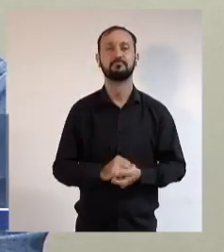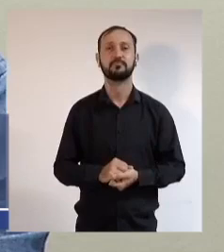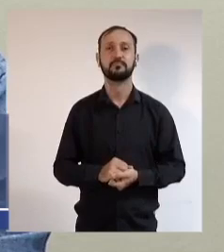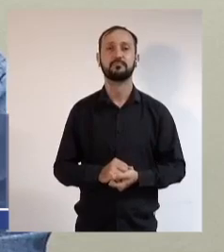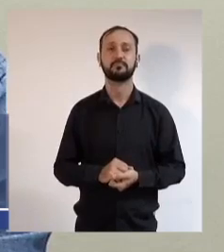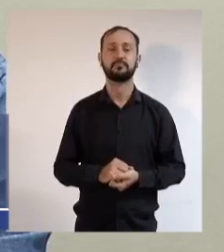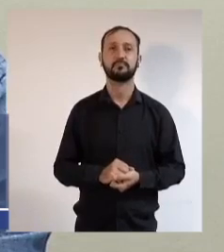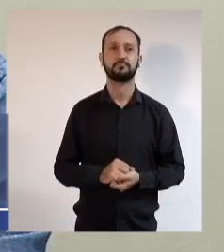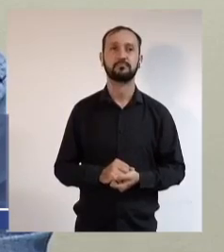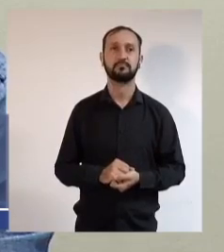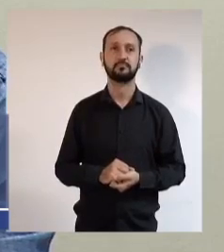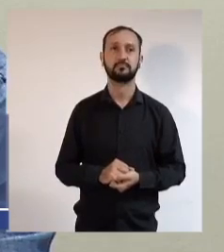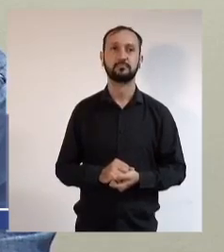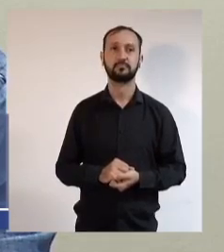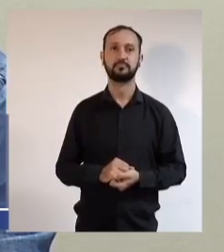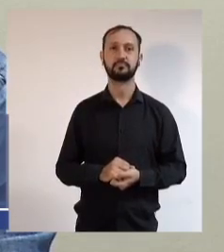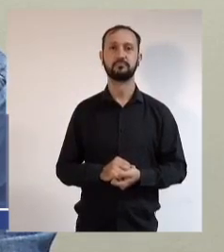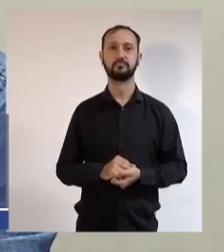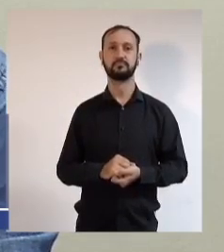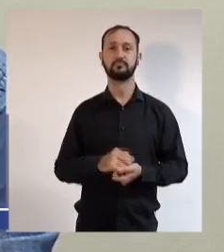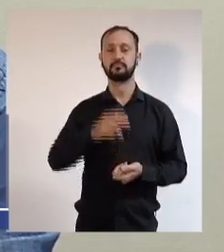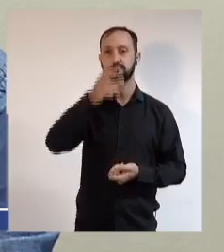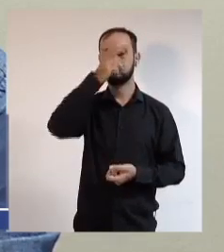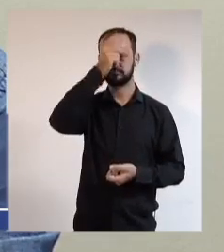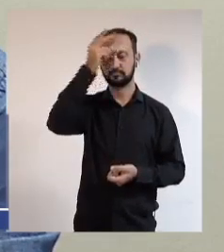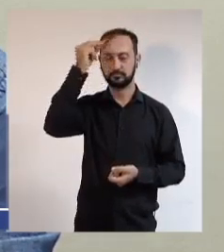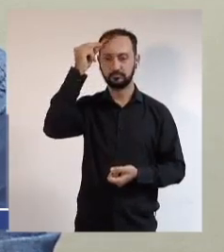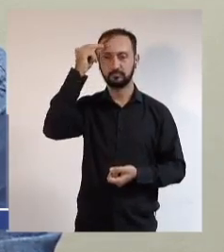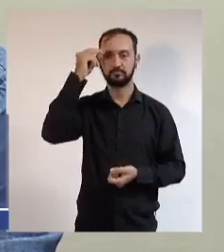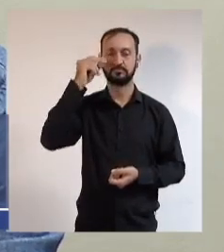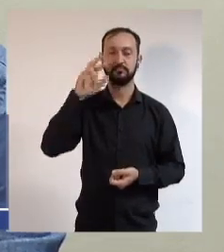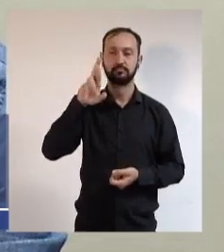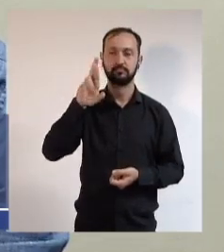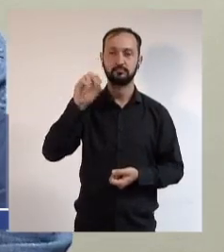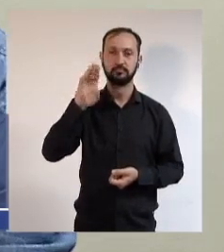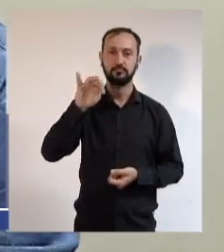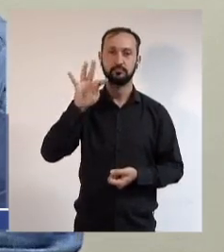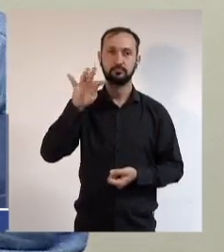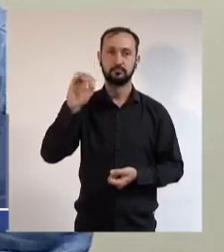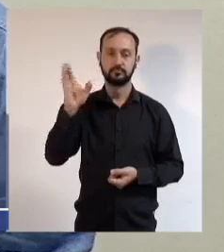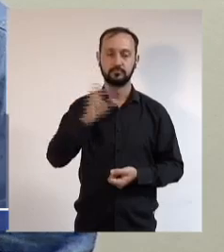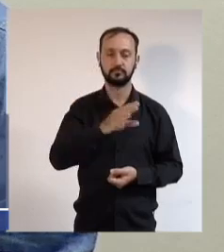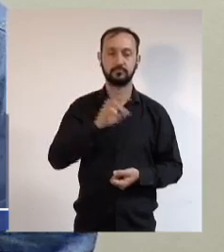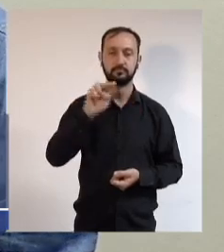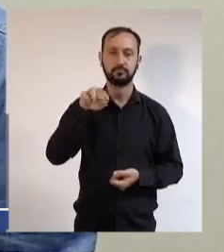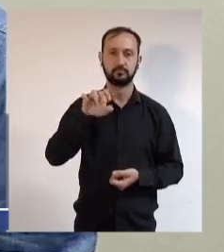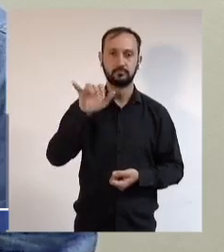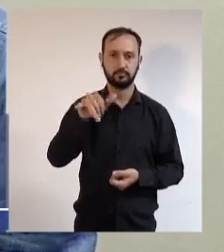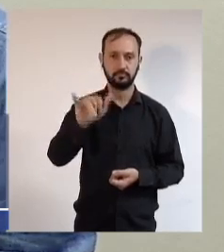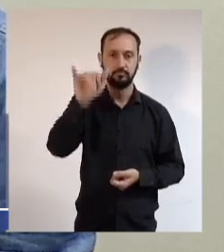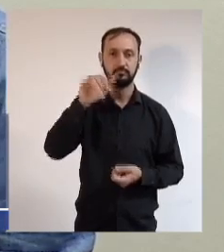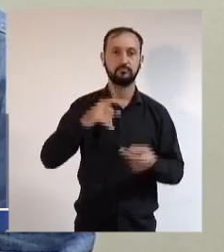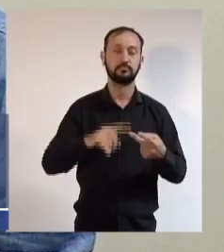do do prefeito roberto nem do prefeito exaure que